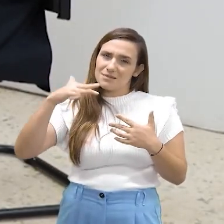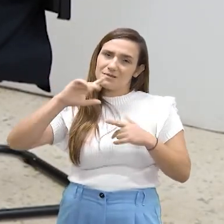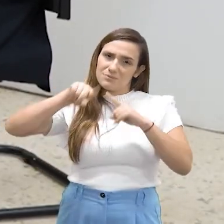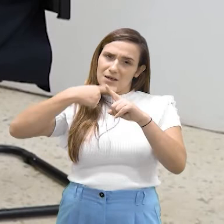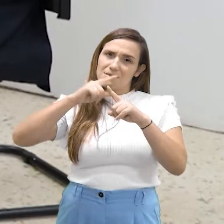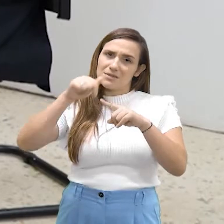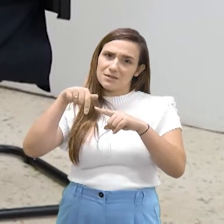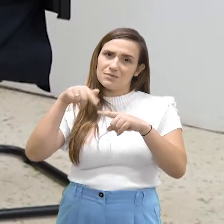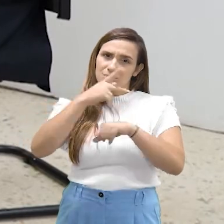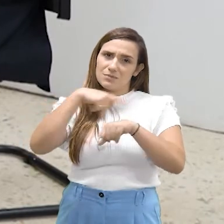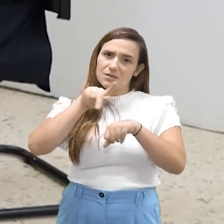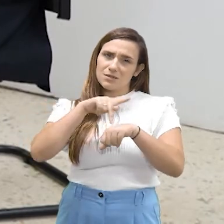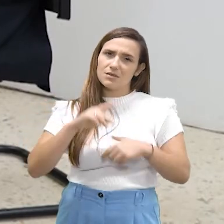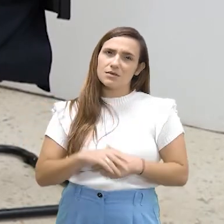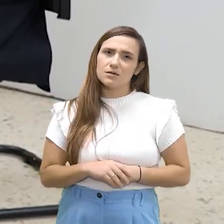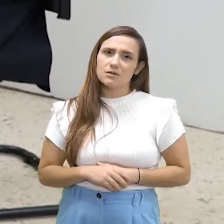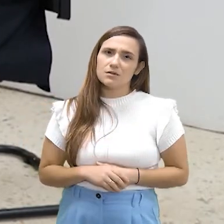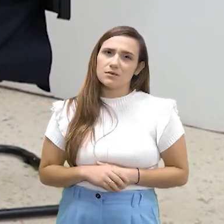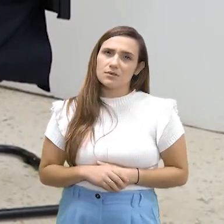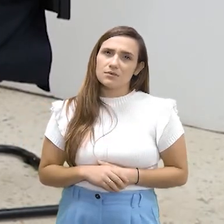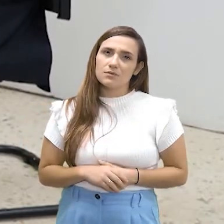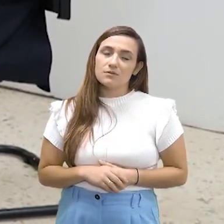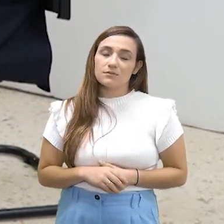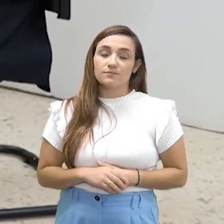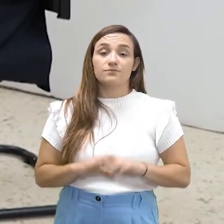mais caras do país, é isso, desembargador? Olha,